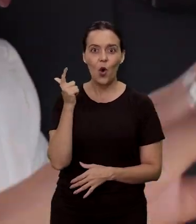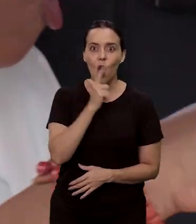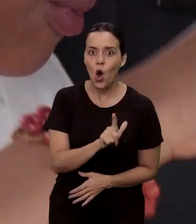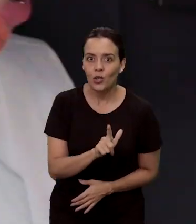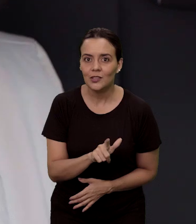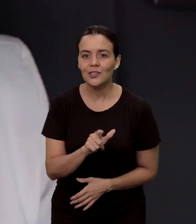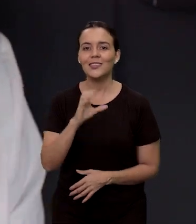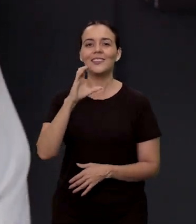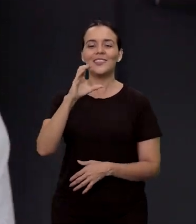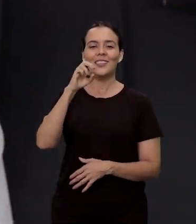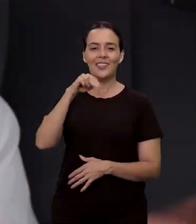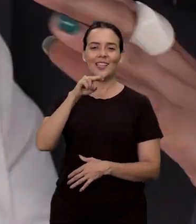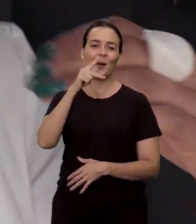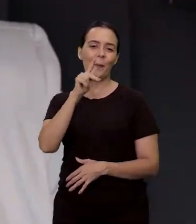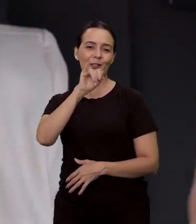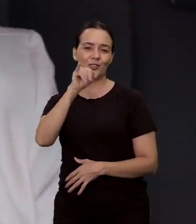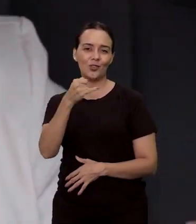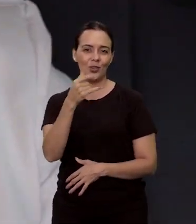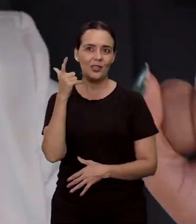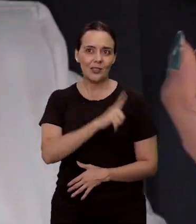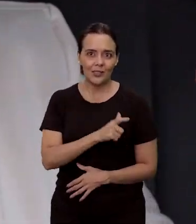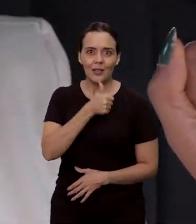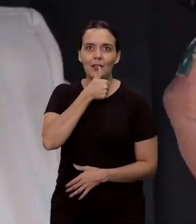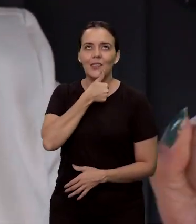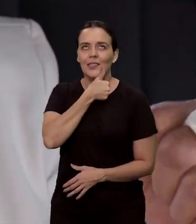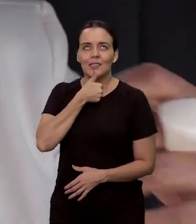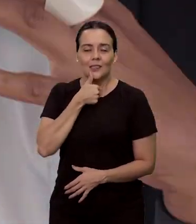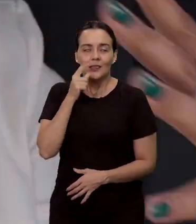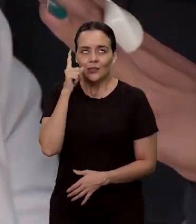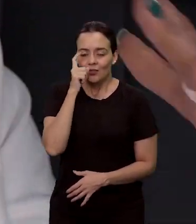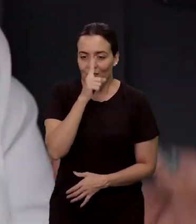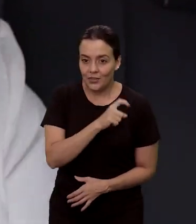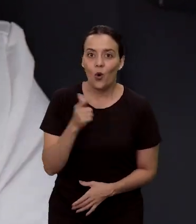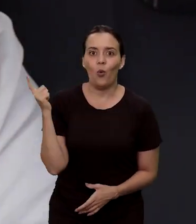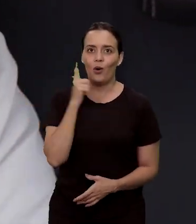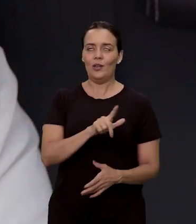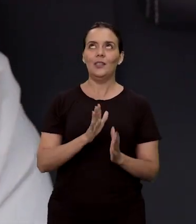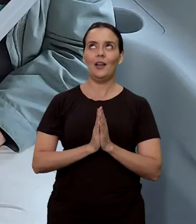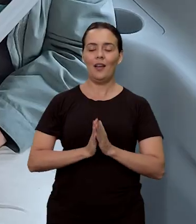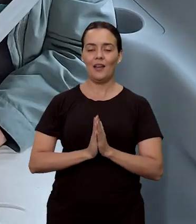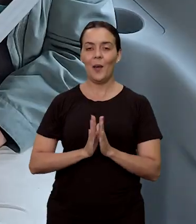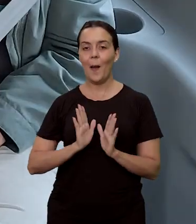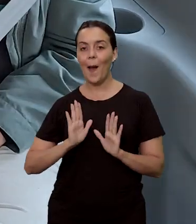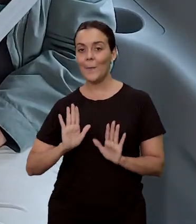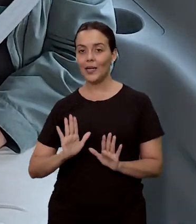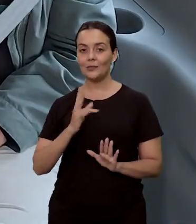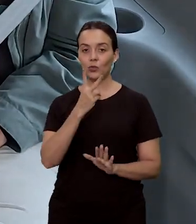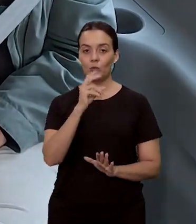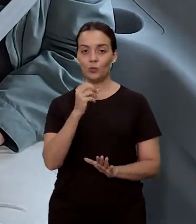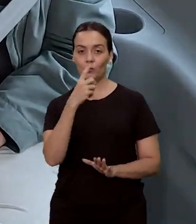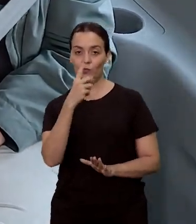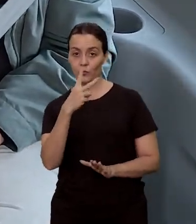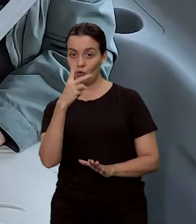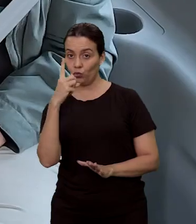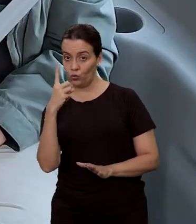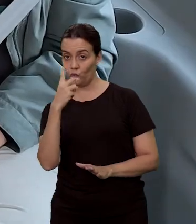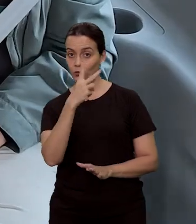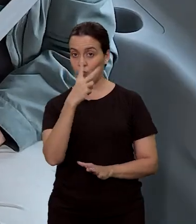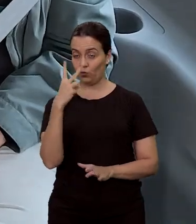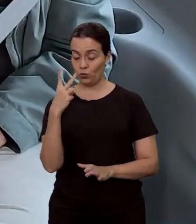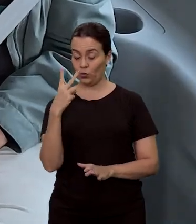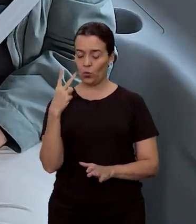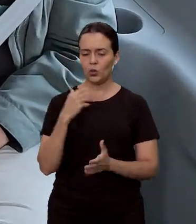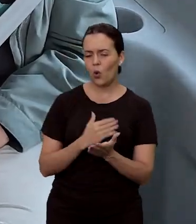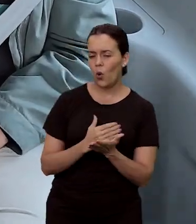CNPJ. Sofro para tirar o CNPJ, mas conseguimos, assim, agora a gente está na fase de captação. E aí em 2021, 2022, quando a gente